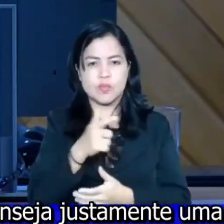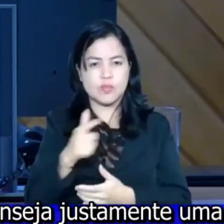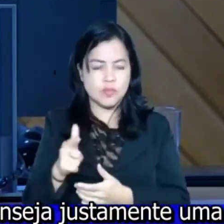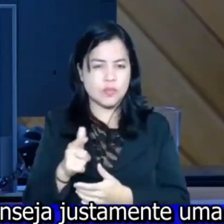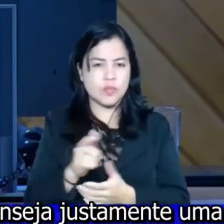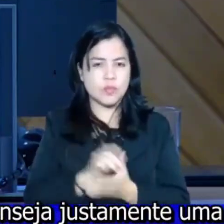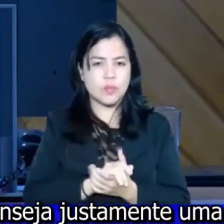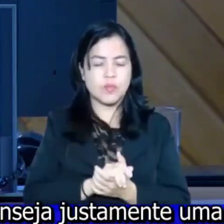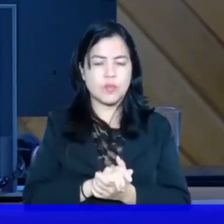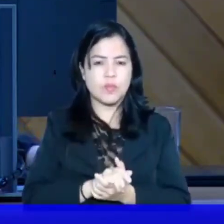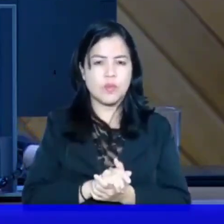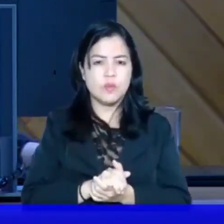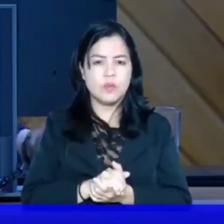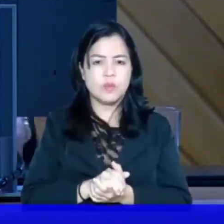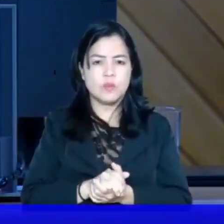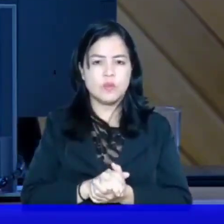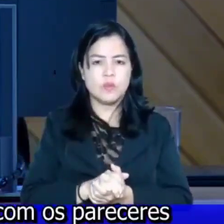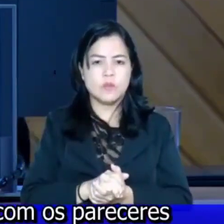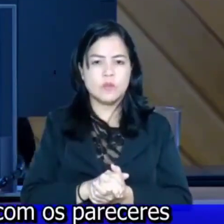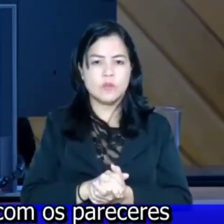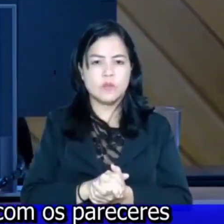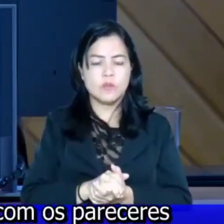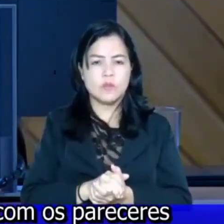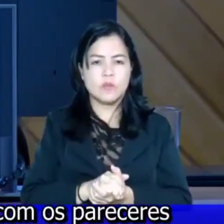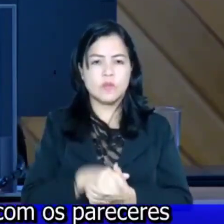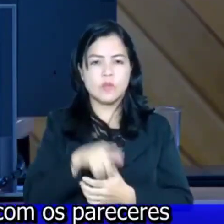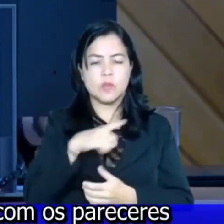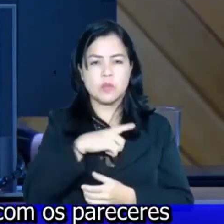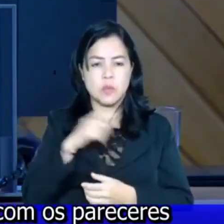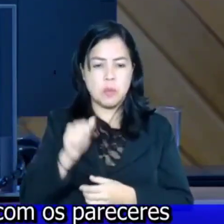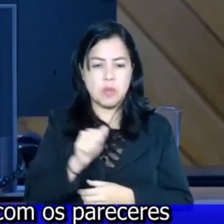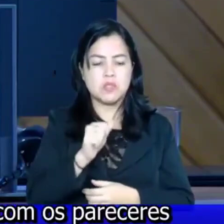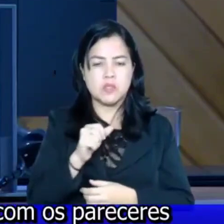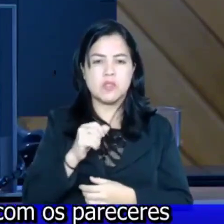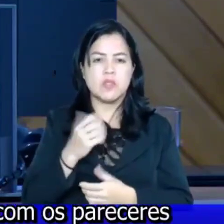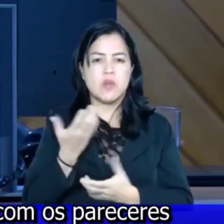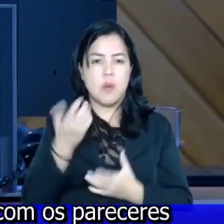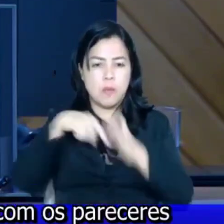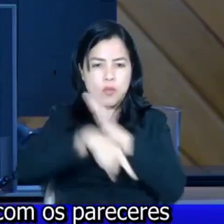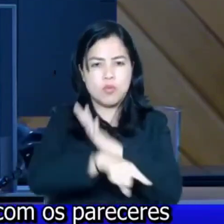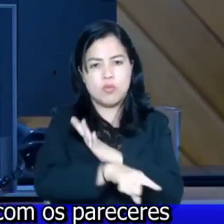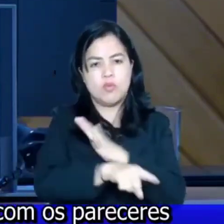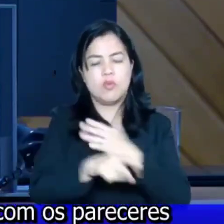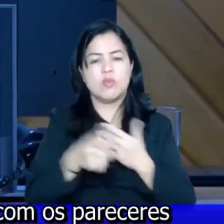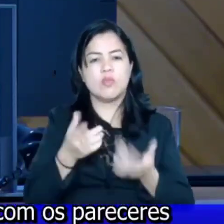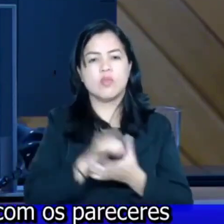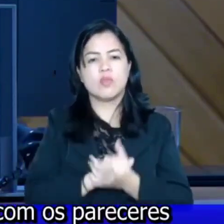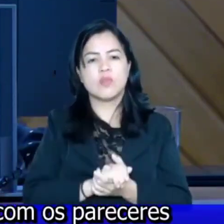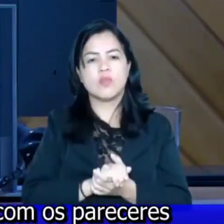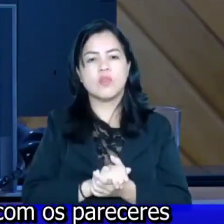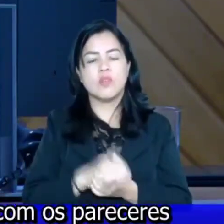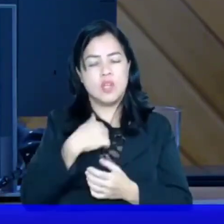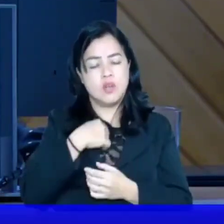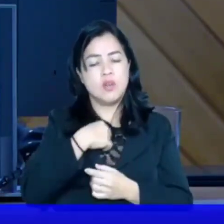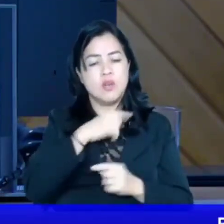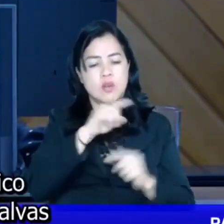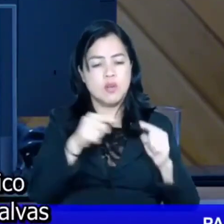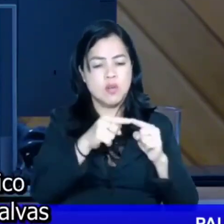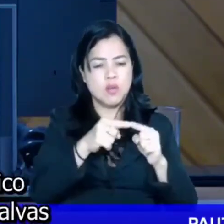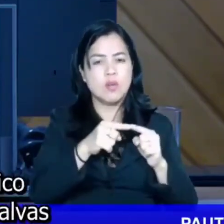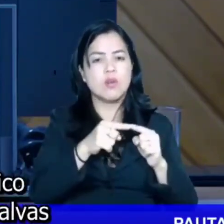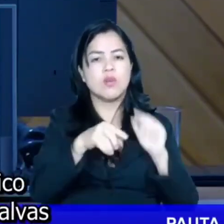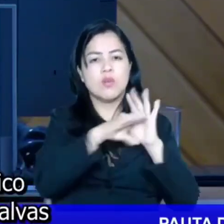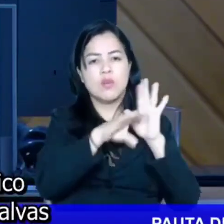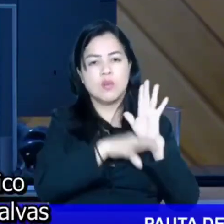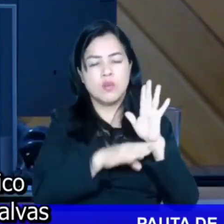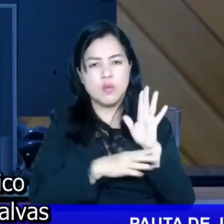enseja justamente uma aplicação mais grave. Portanto, em consonância com os pareceres da